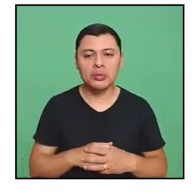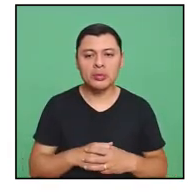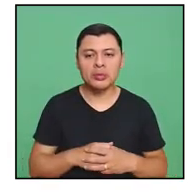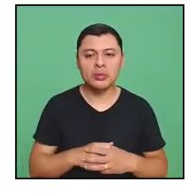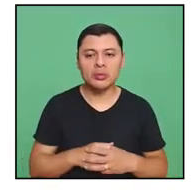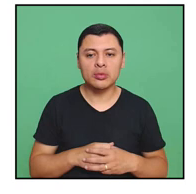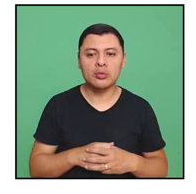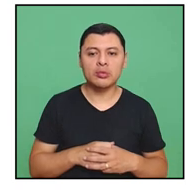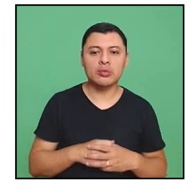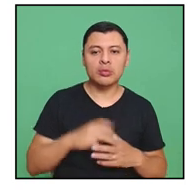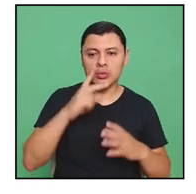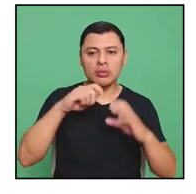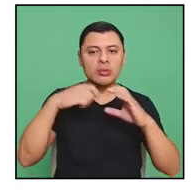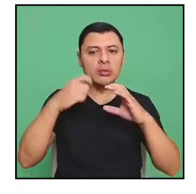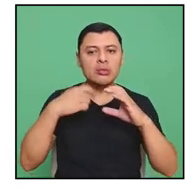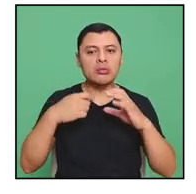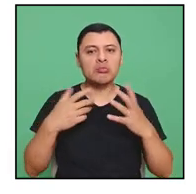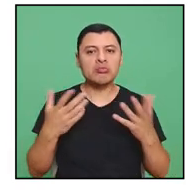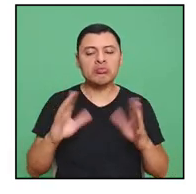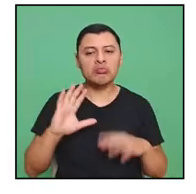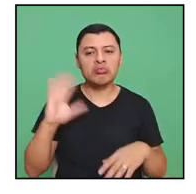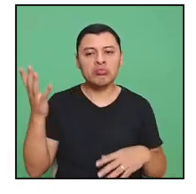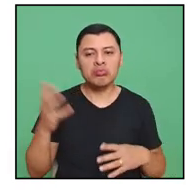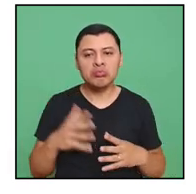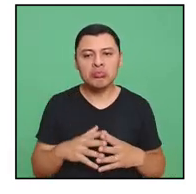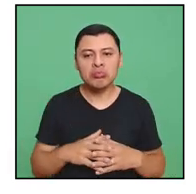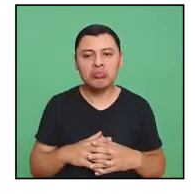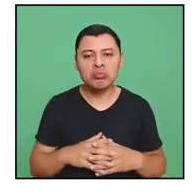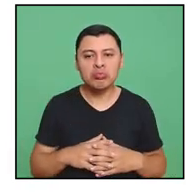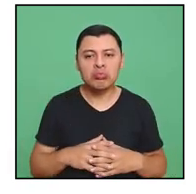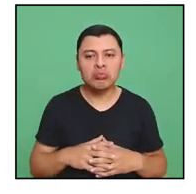depois do vídeo, por alguma razão,